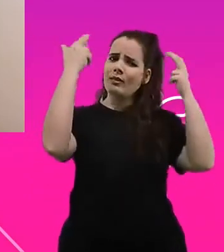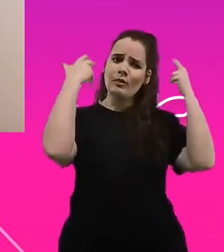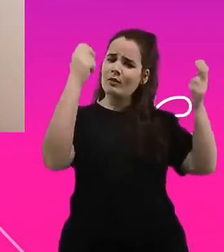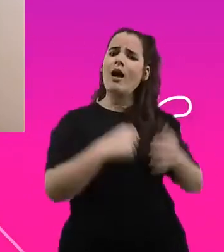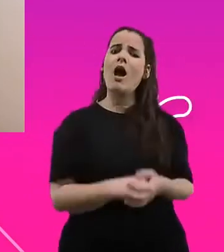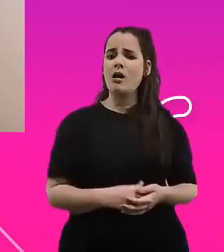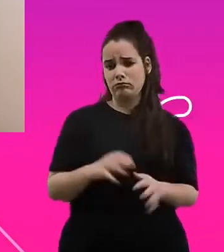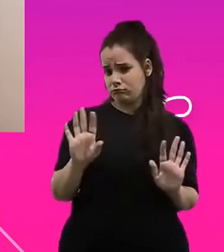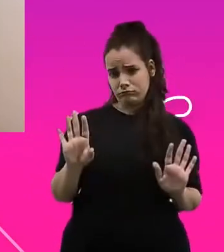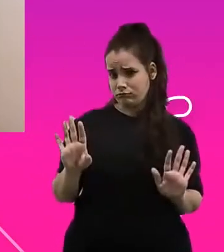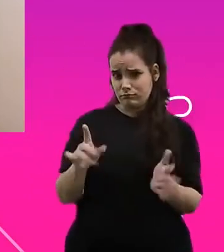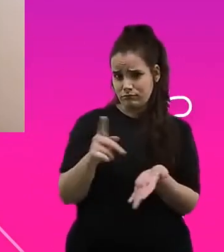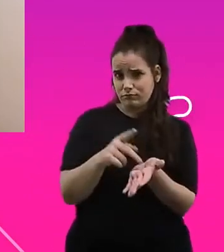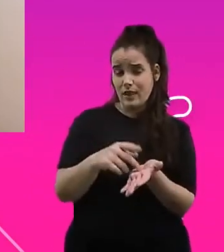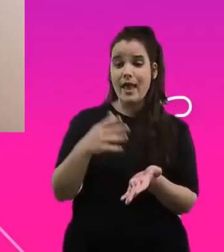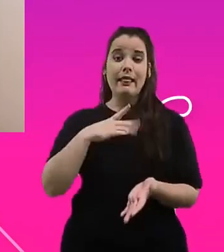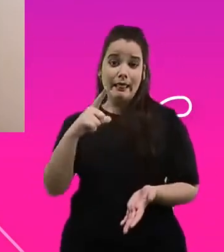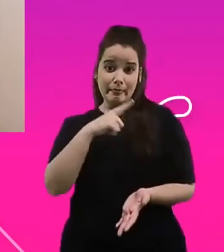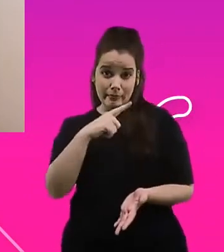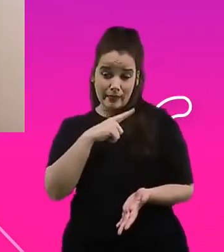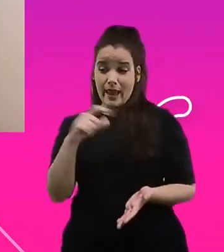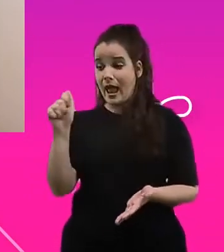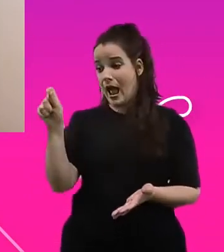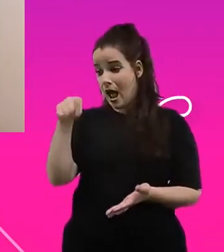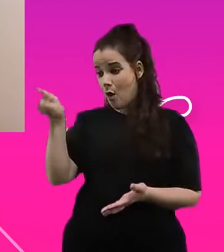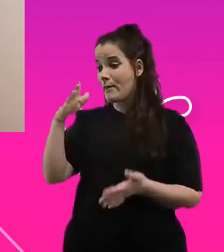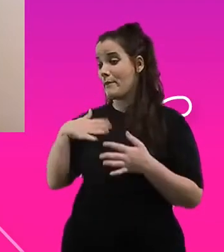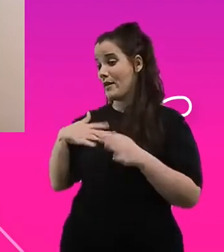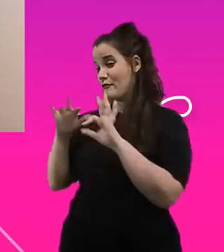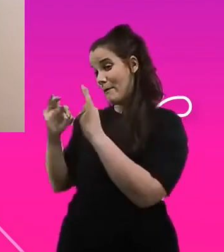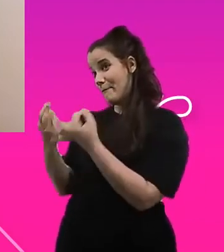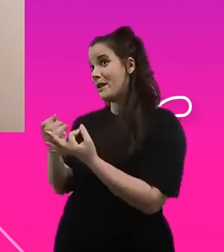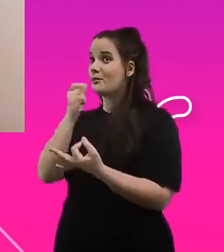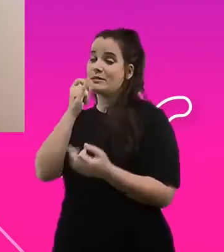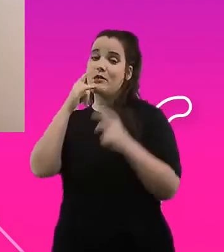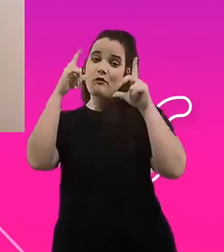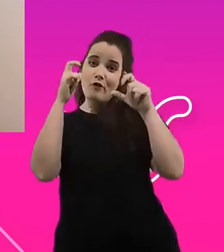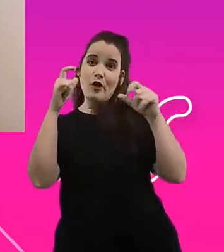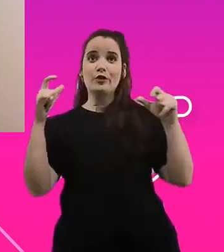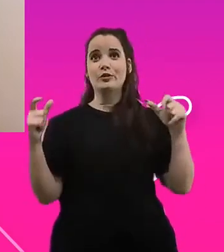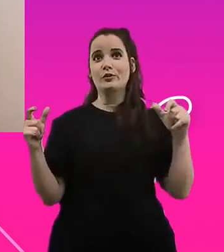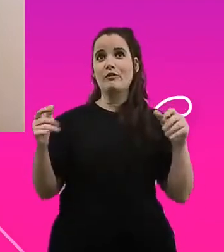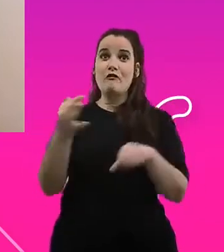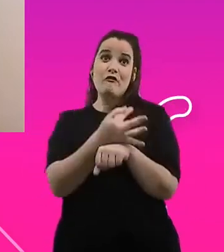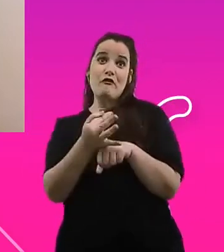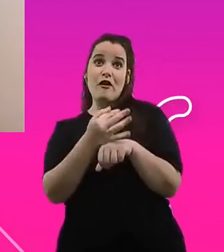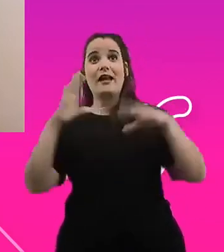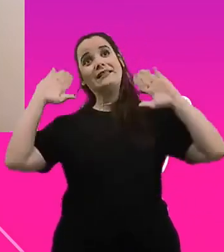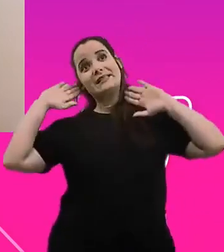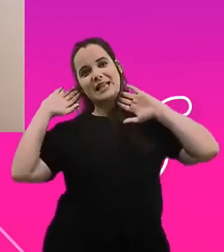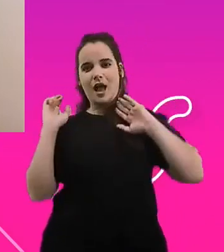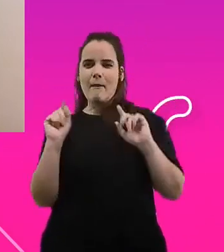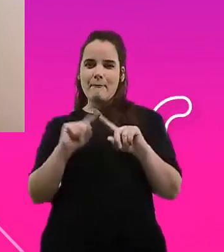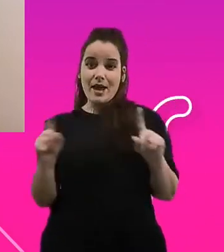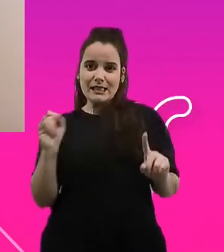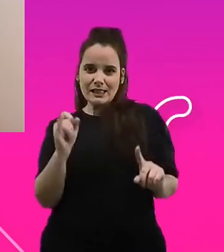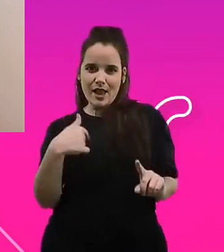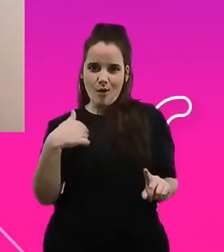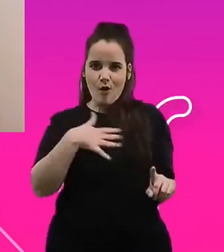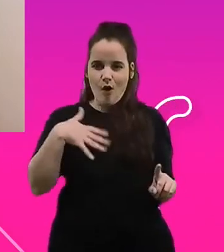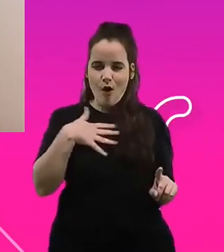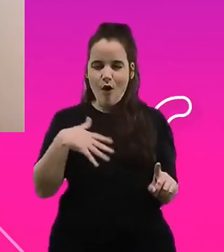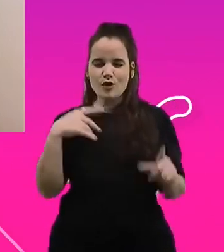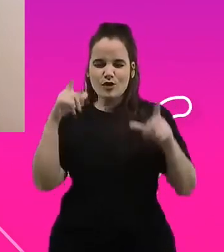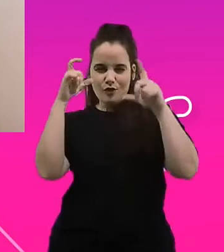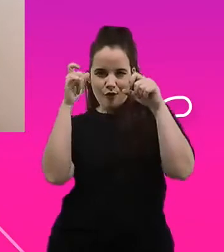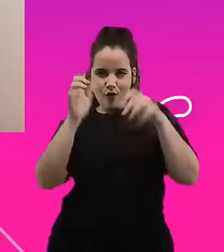eu tenho o feed da minha família, que é onde eu posto a fotinho das férias, mas se eu quero postar aquela fotinho sexy e tal, para receber like e